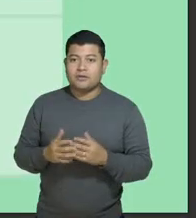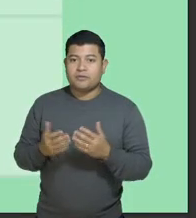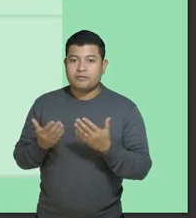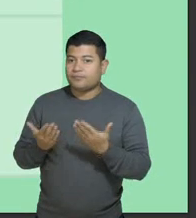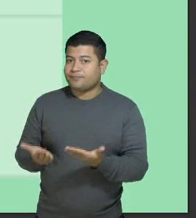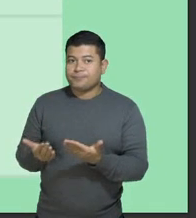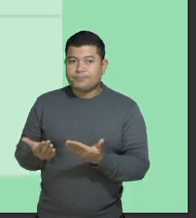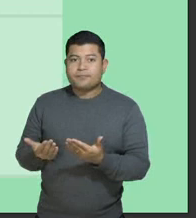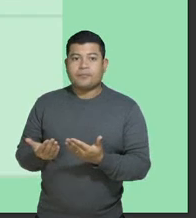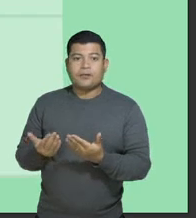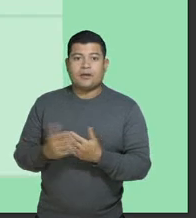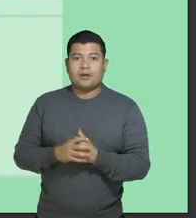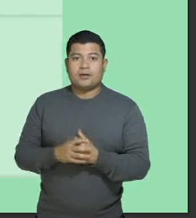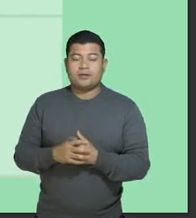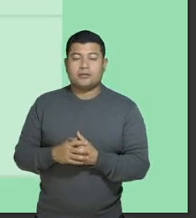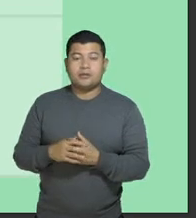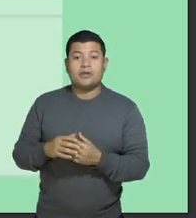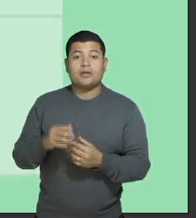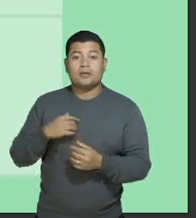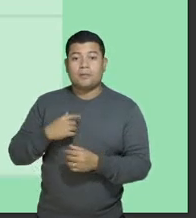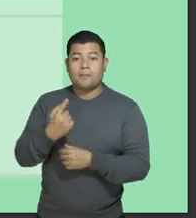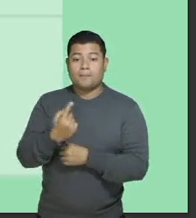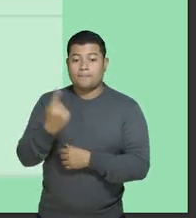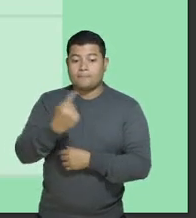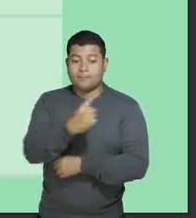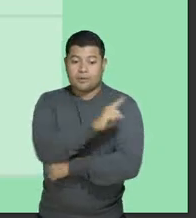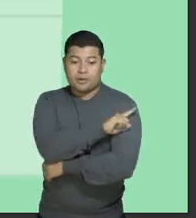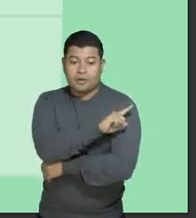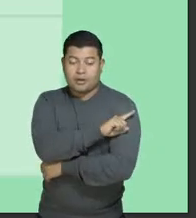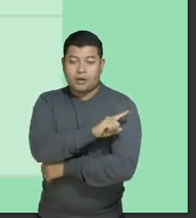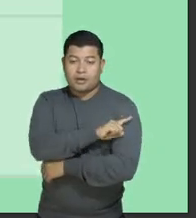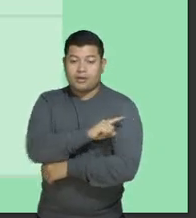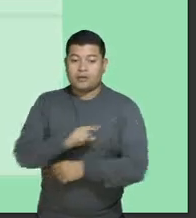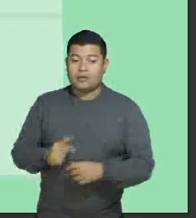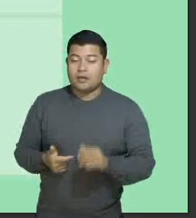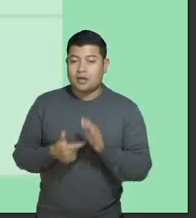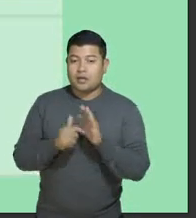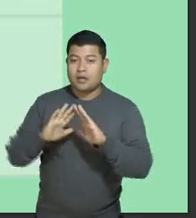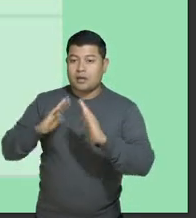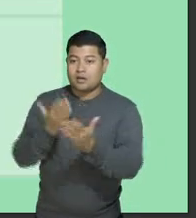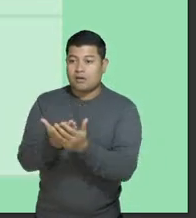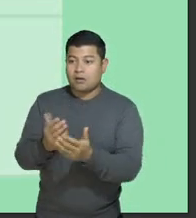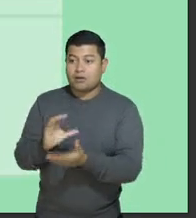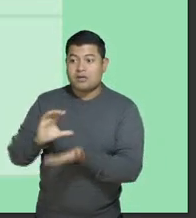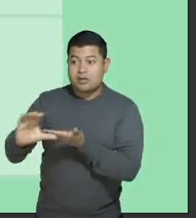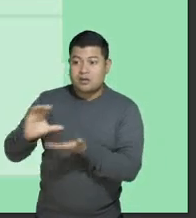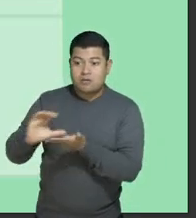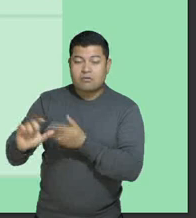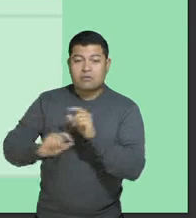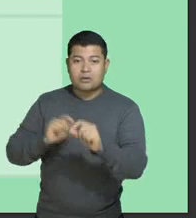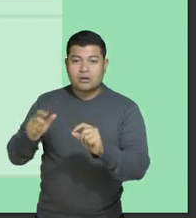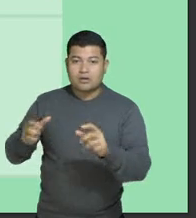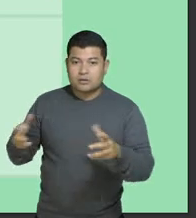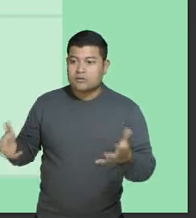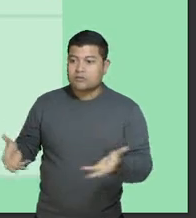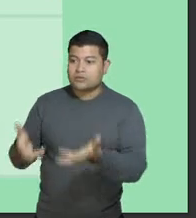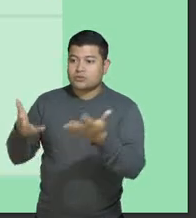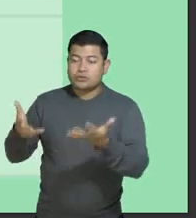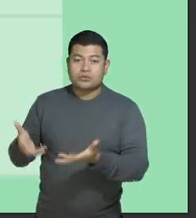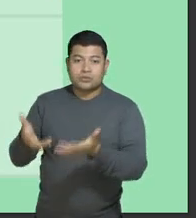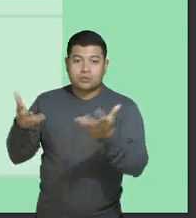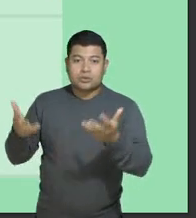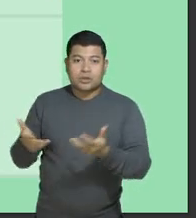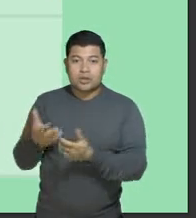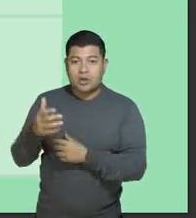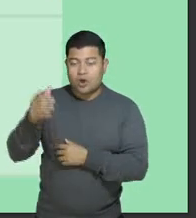primeiro ano, nas escolas, a gente investisse em intervenção, em estimulação de consciência